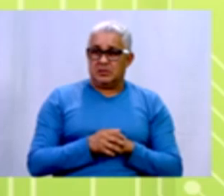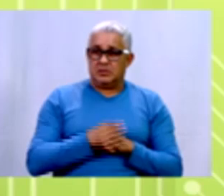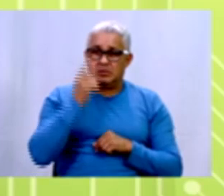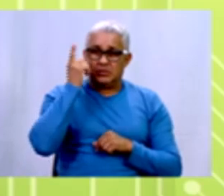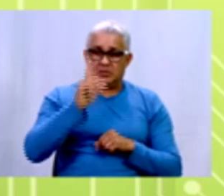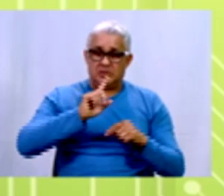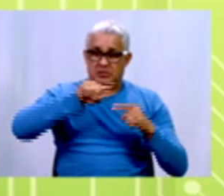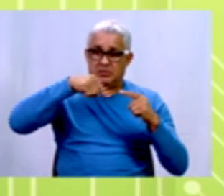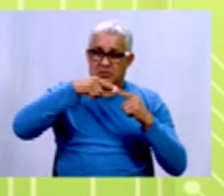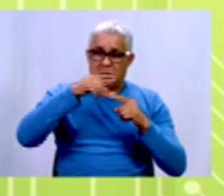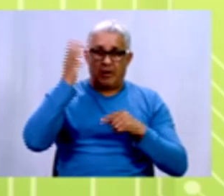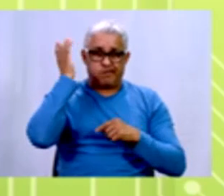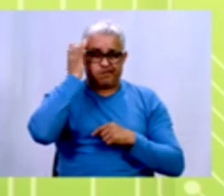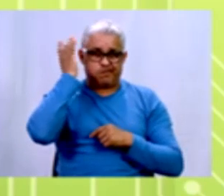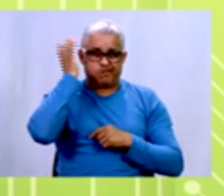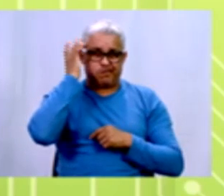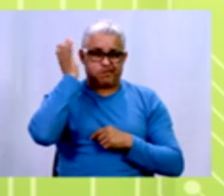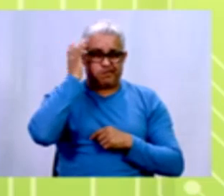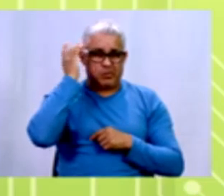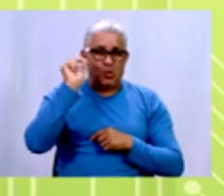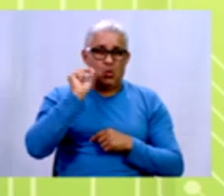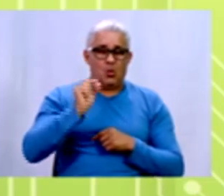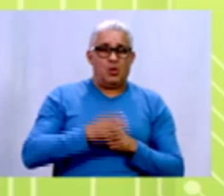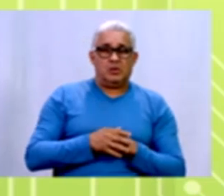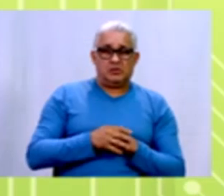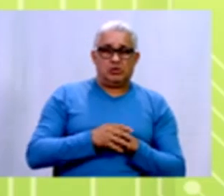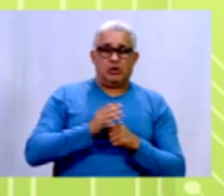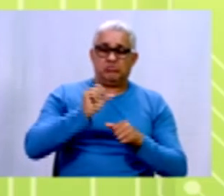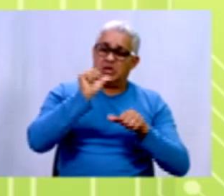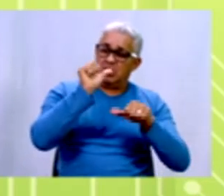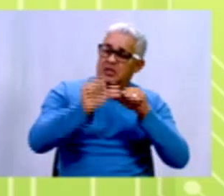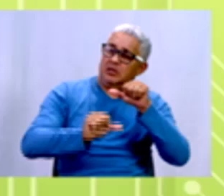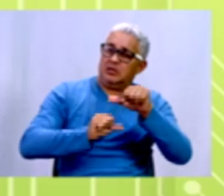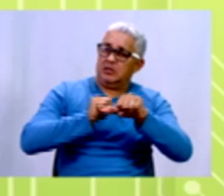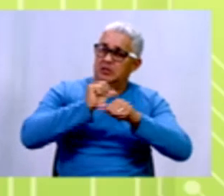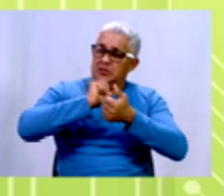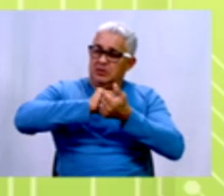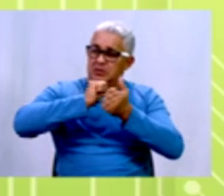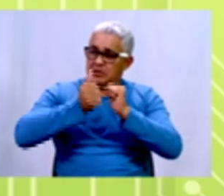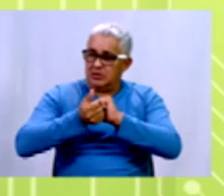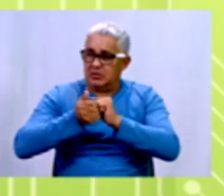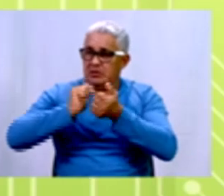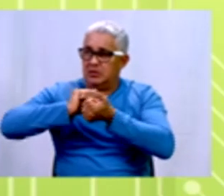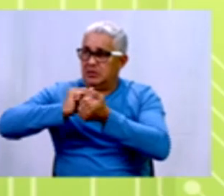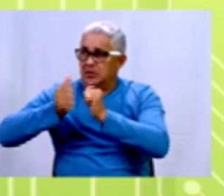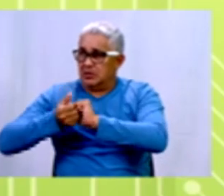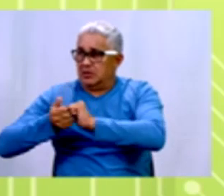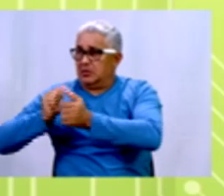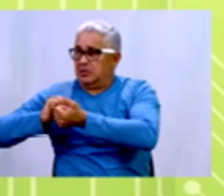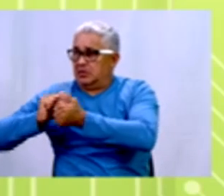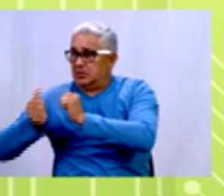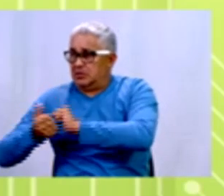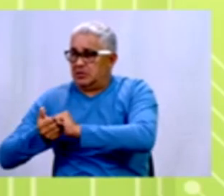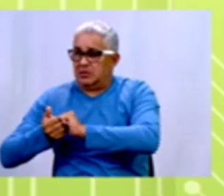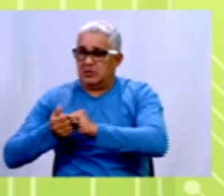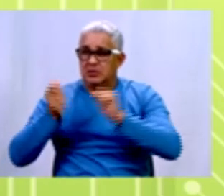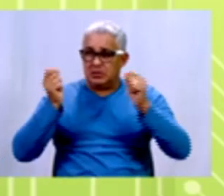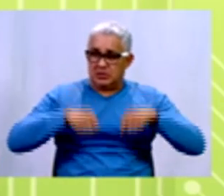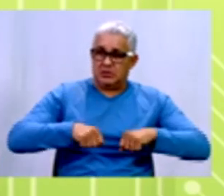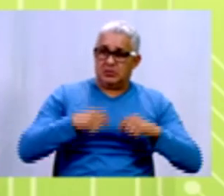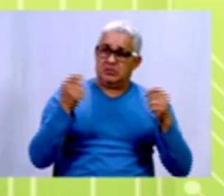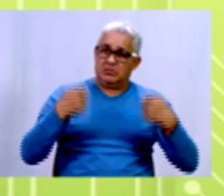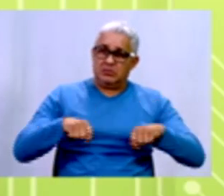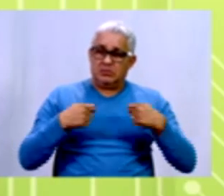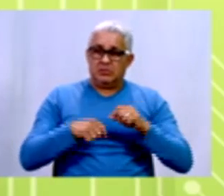alcançar uma maturidade para modificá-la, adequarmos ela de forma a que atenda às